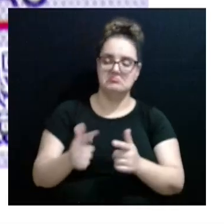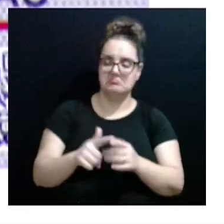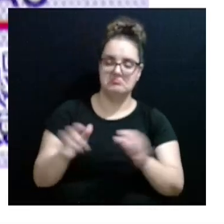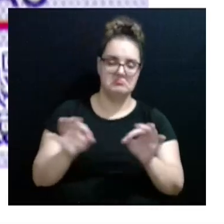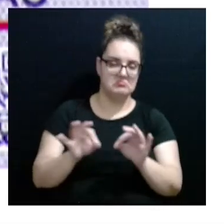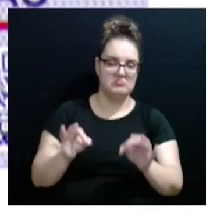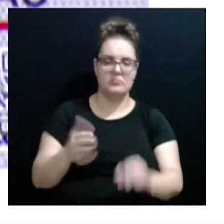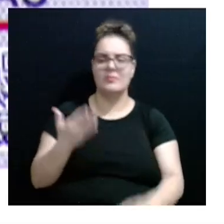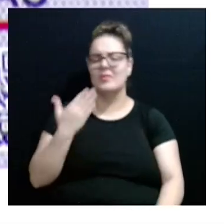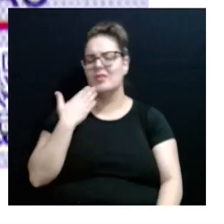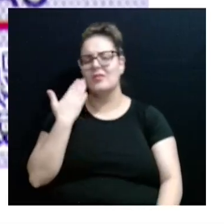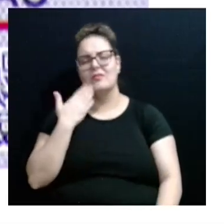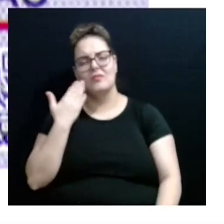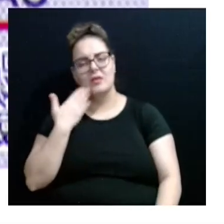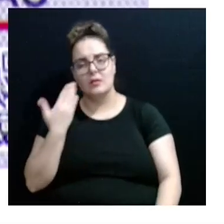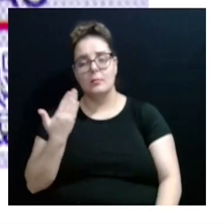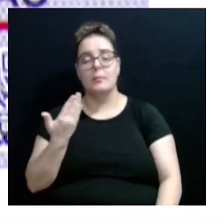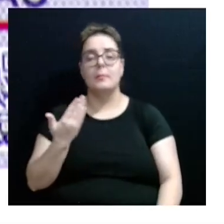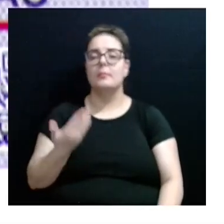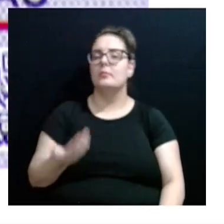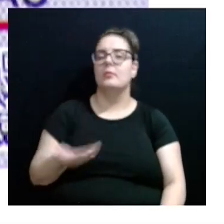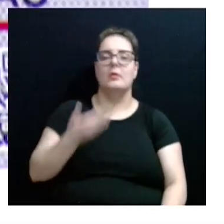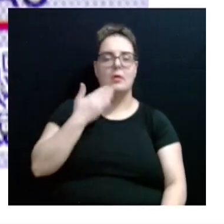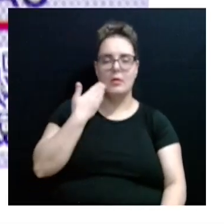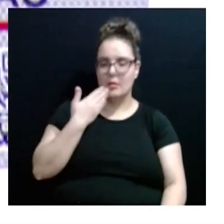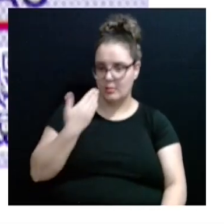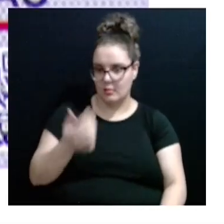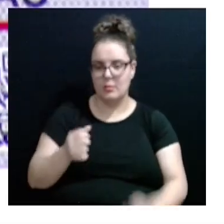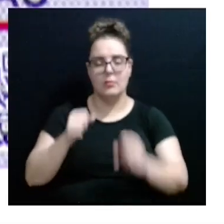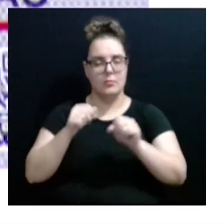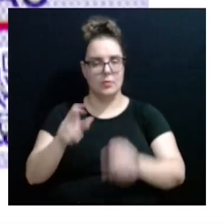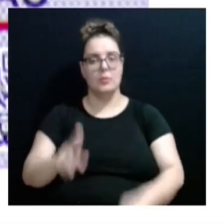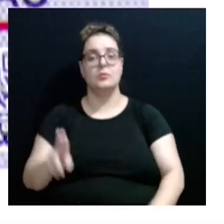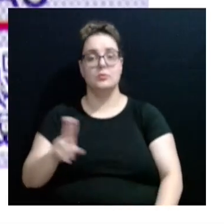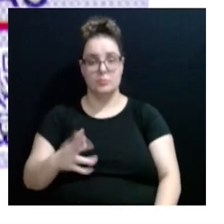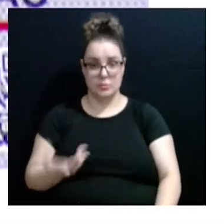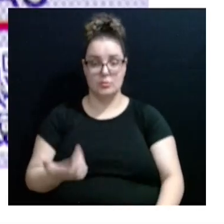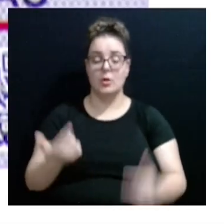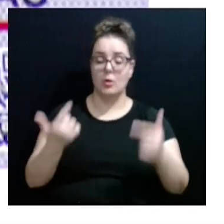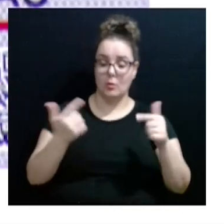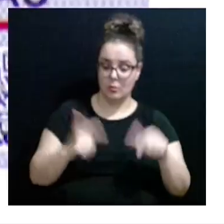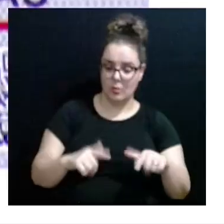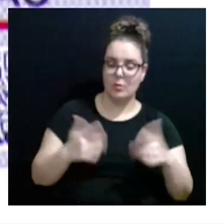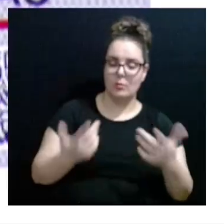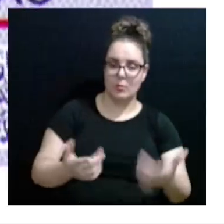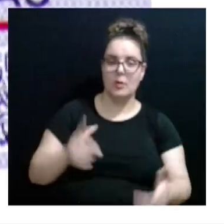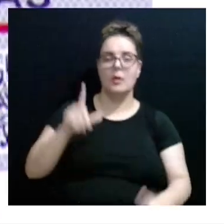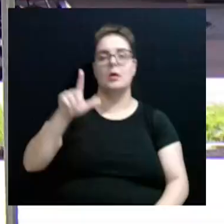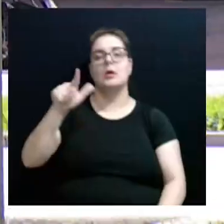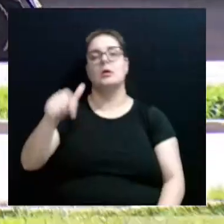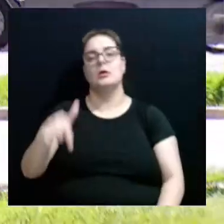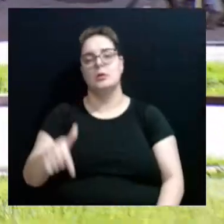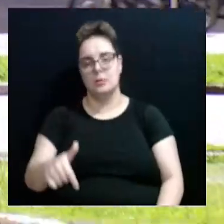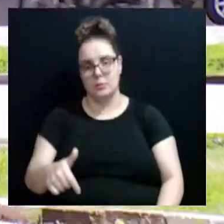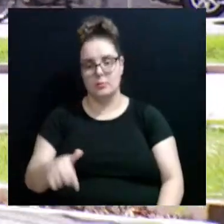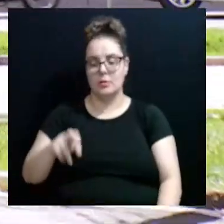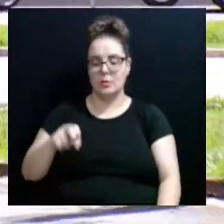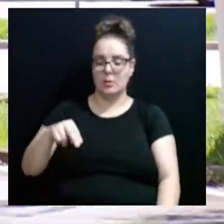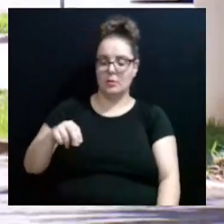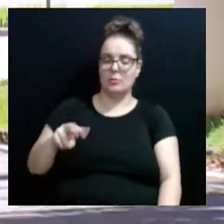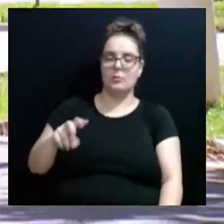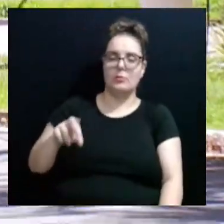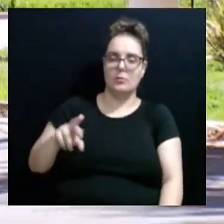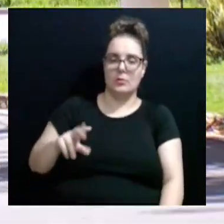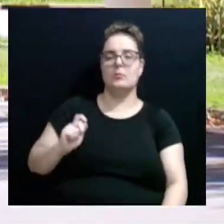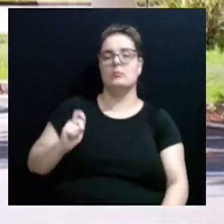facilidade, prático, né? E você pode usar aquele espaço e depois aí pode renovar, né, a questão do pagamento para se